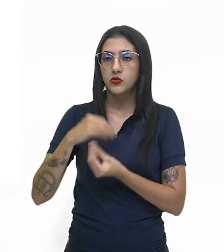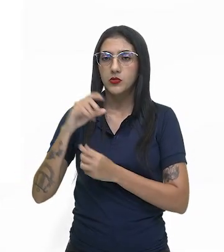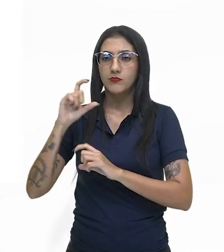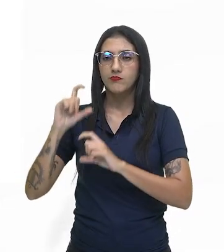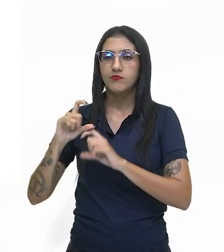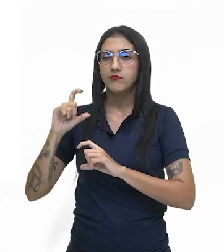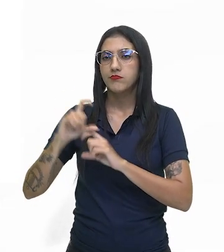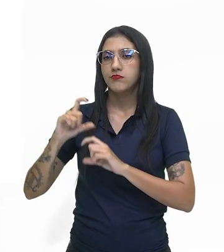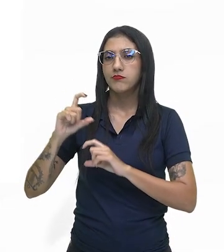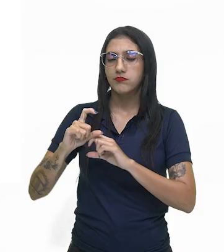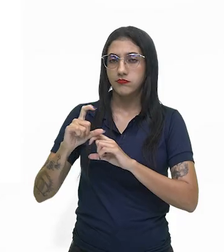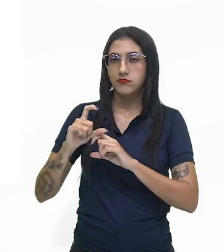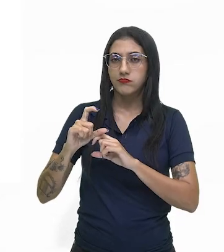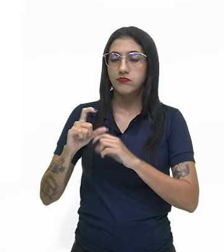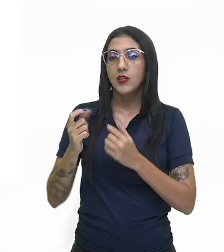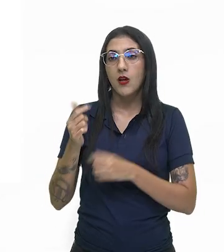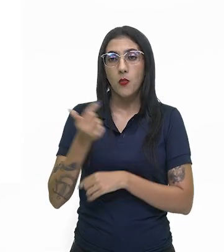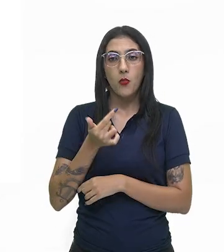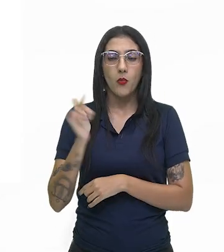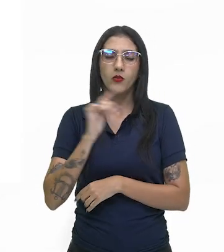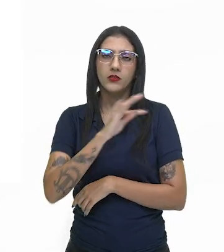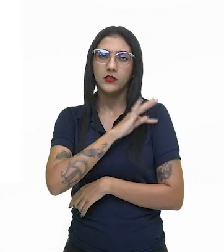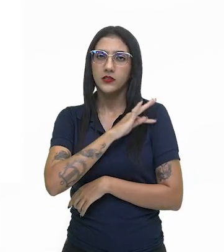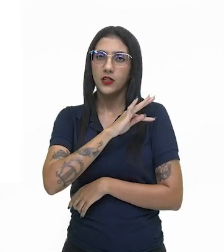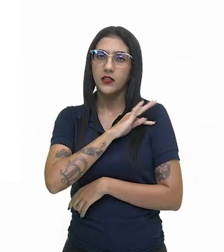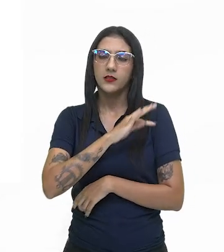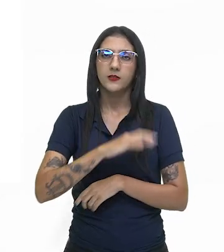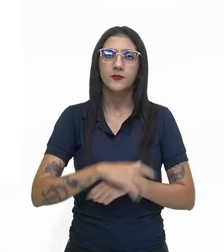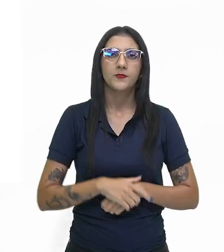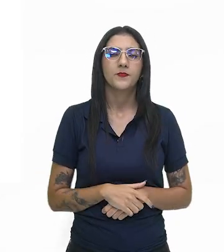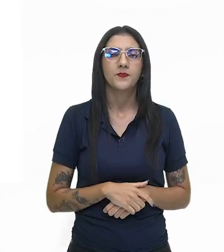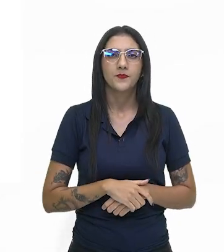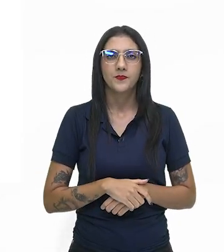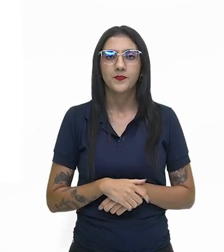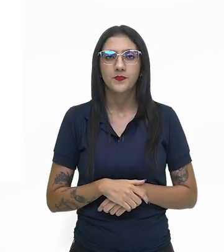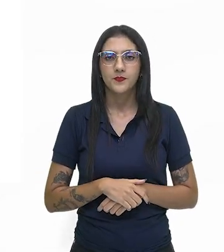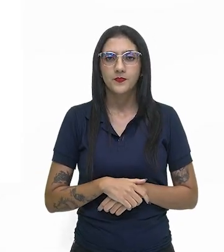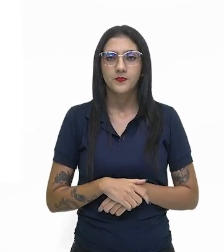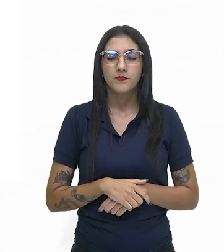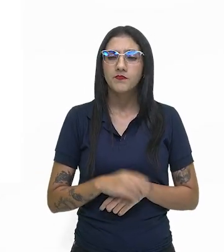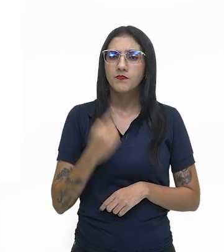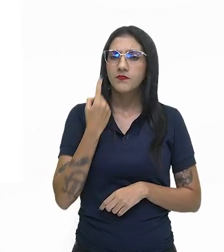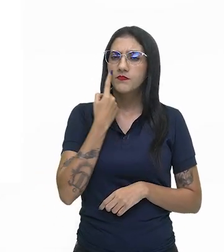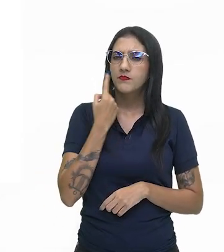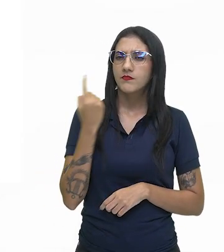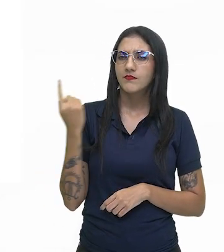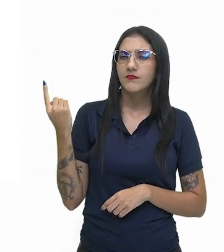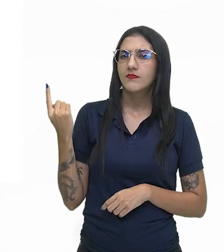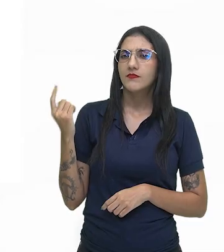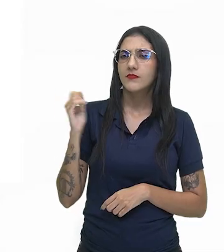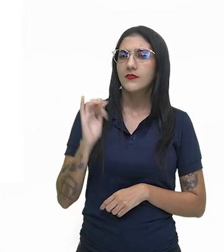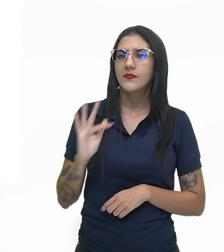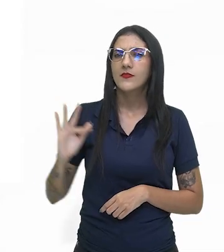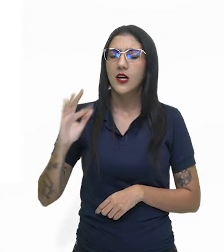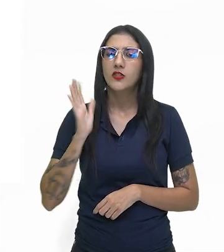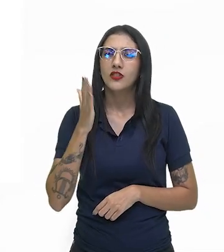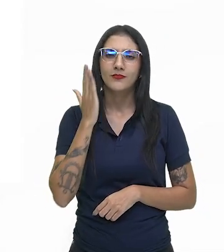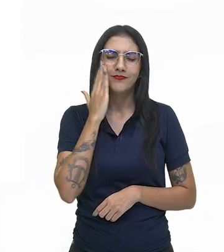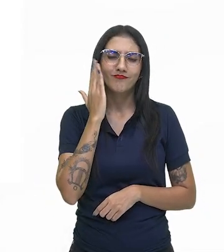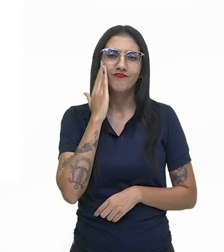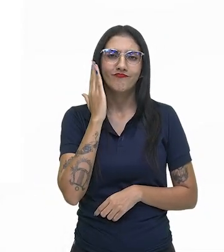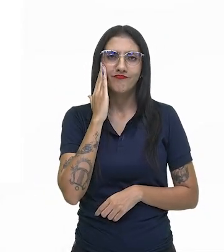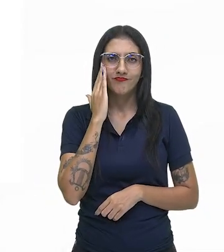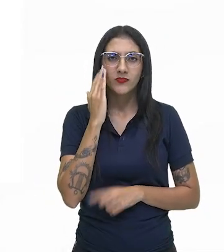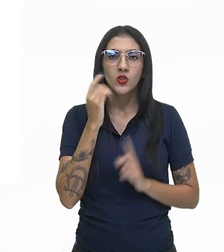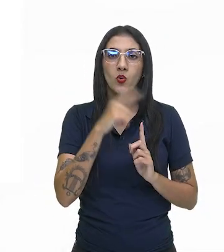mistura heterogênea, outras técnicas. Quando a gente olha para a imagem, a gente já identifica o tipo de mistura. Aí